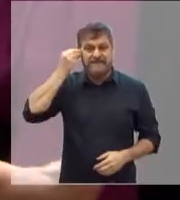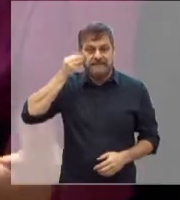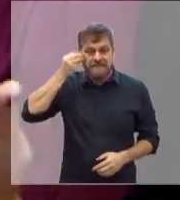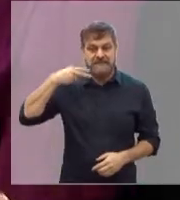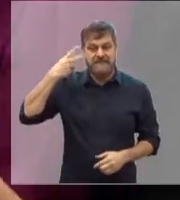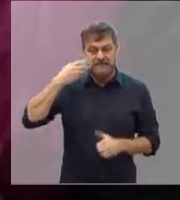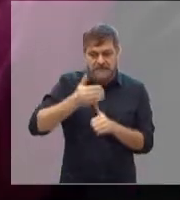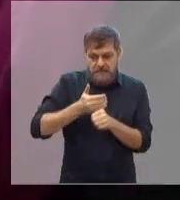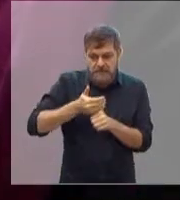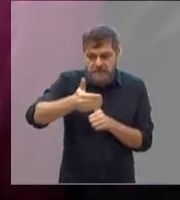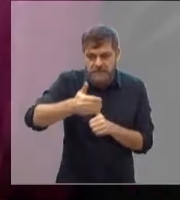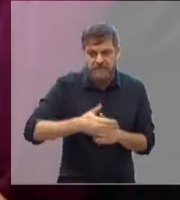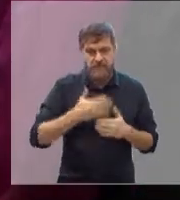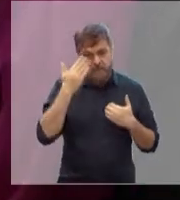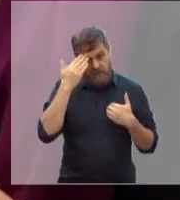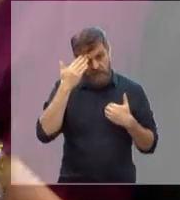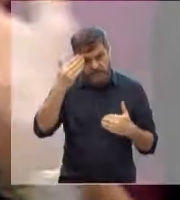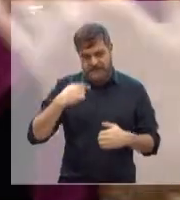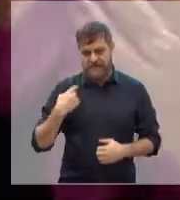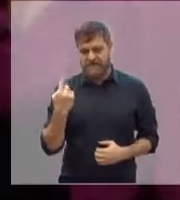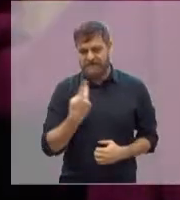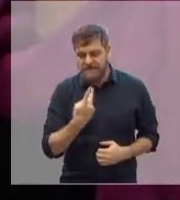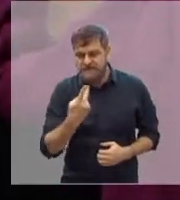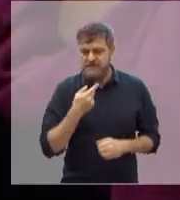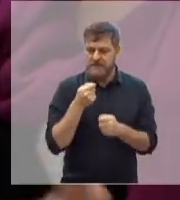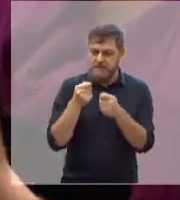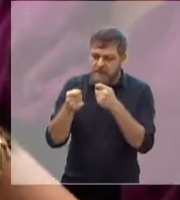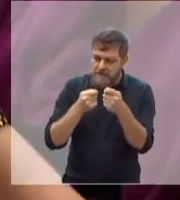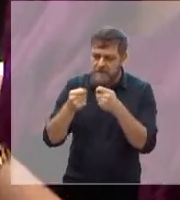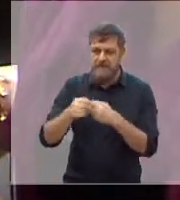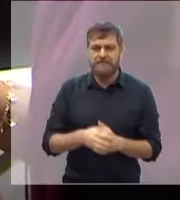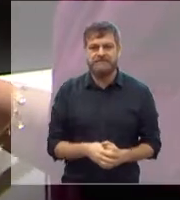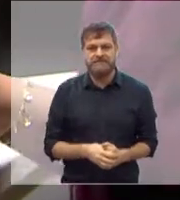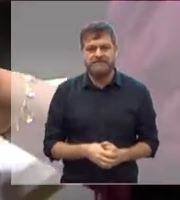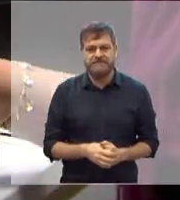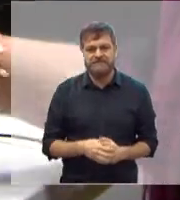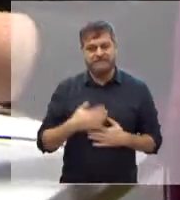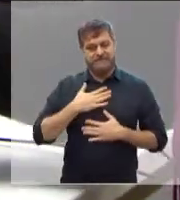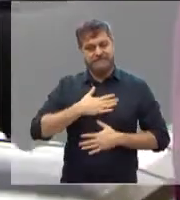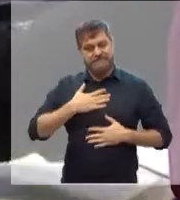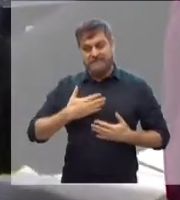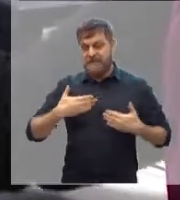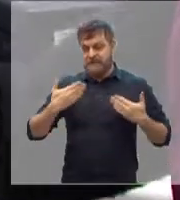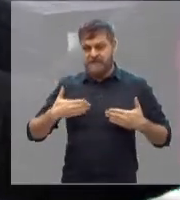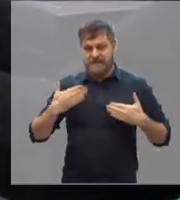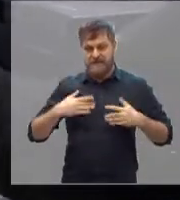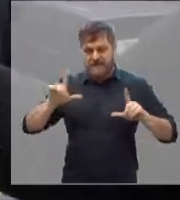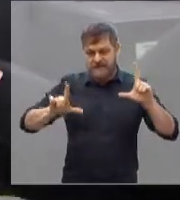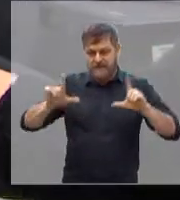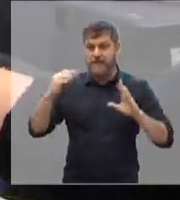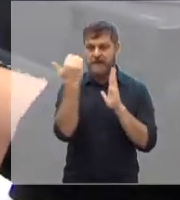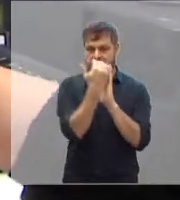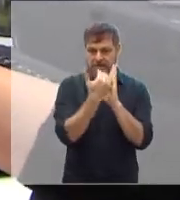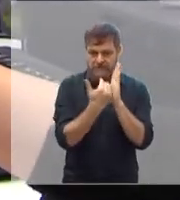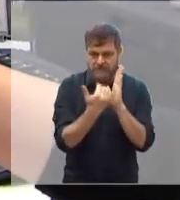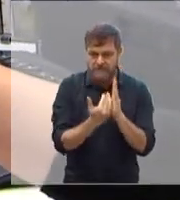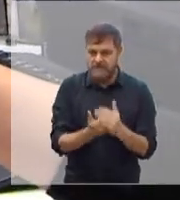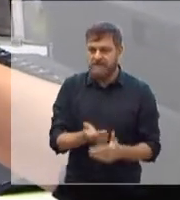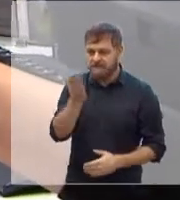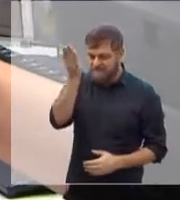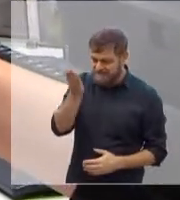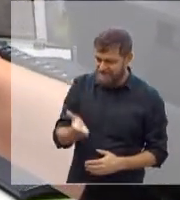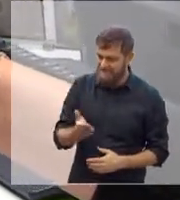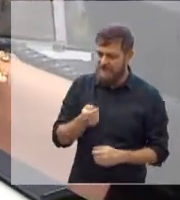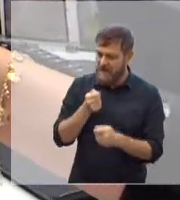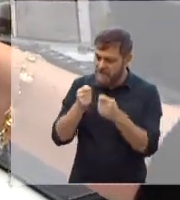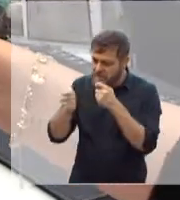3º mandato. Vereador, obrigada aí por conversar com a nossa equipe e receber a gente aqui no gabinete. Alegria receber o programa em pauta, a